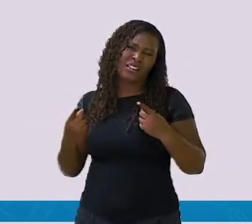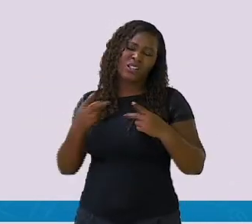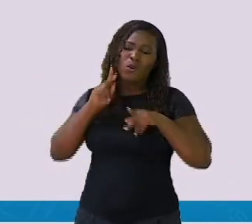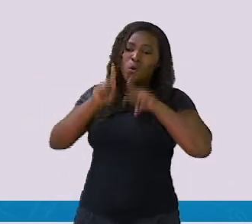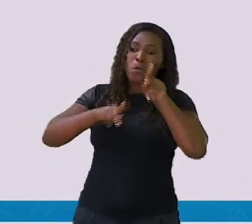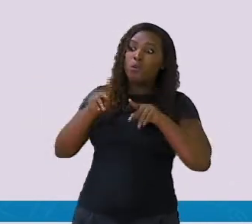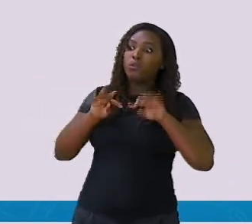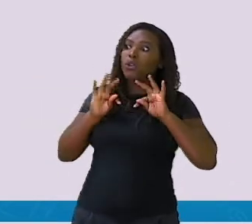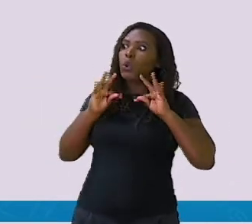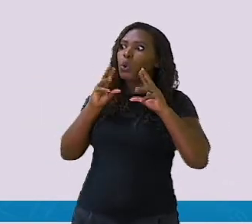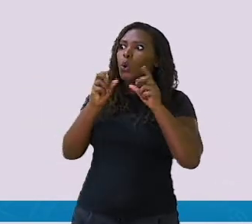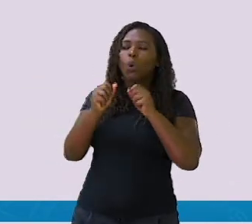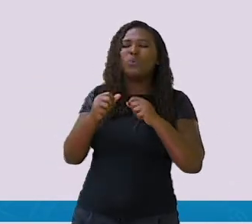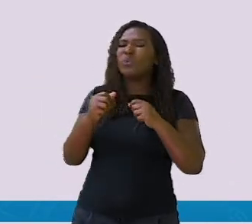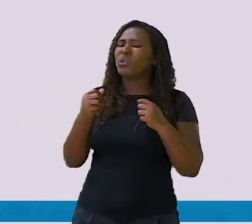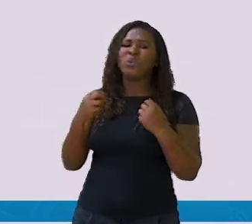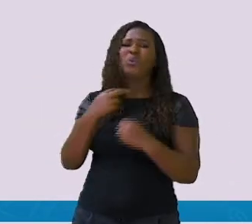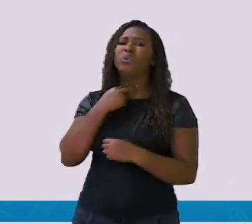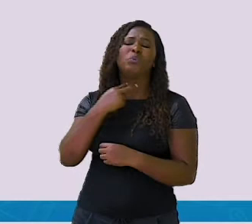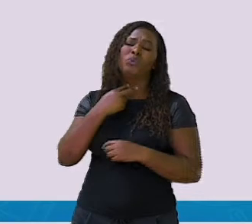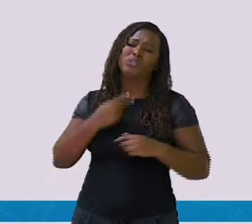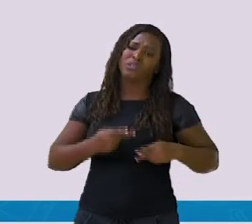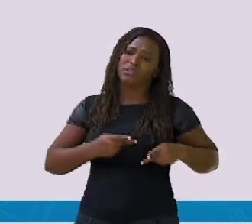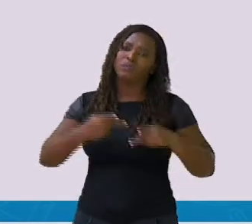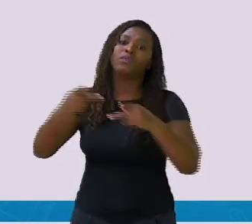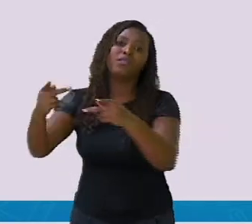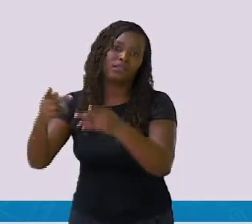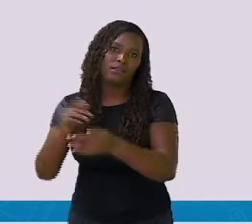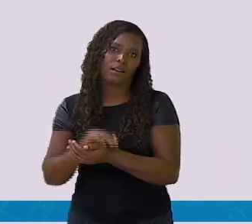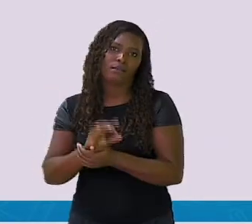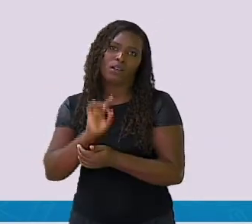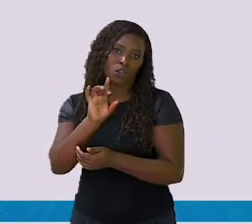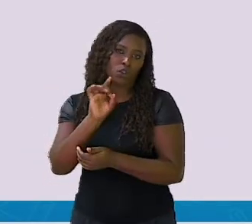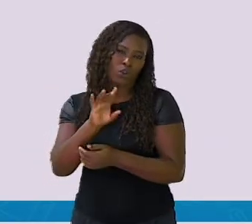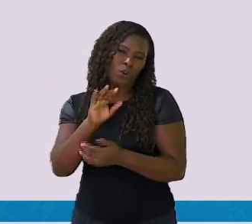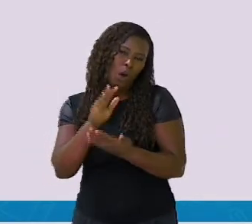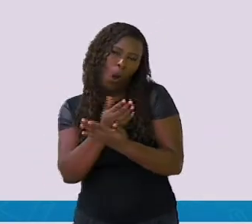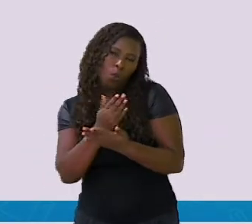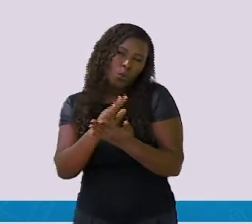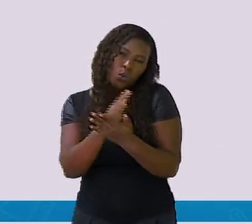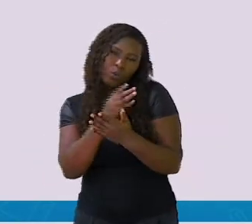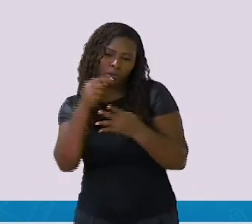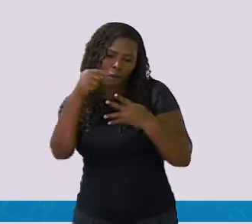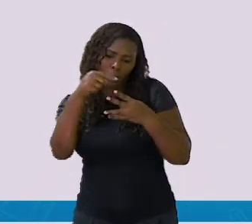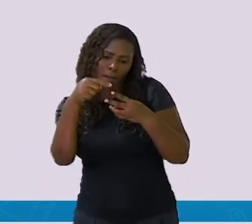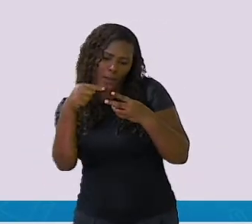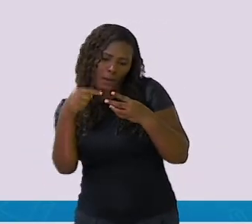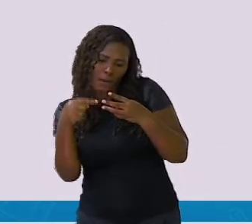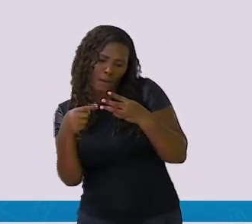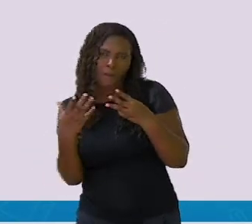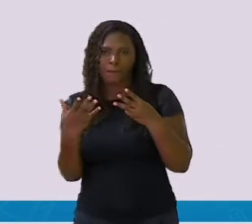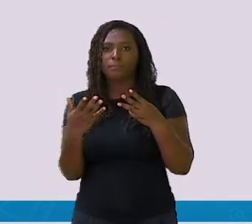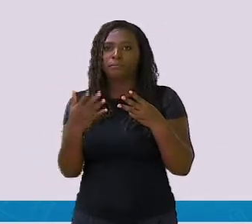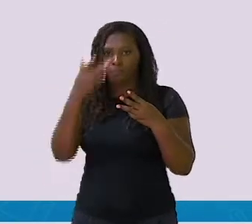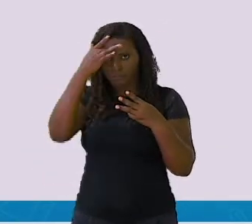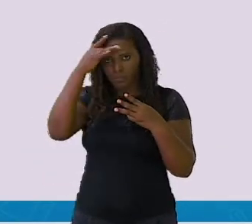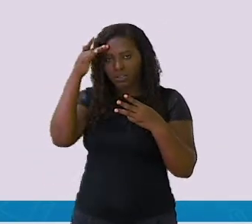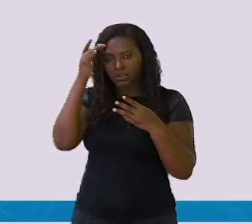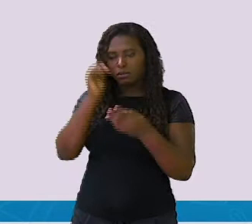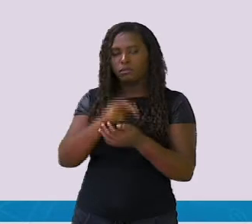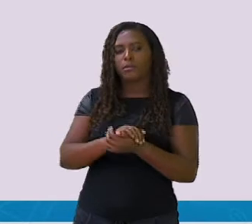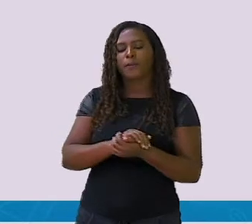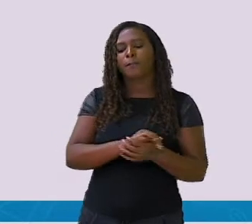hoje não tinha todo esse valor. Os museus se tornaram espaços abertos ao público, olha só,